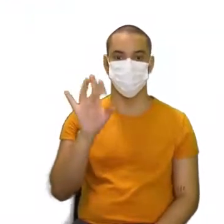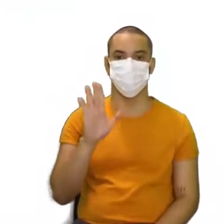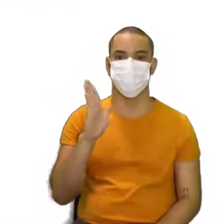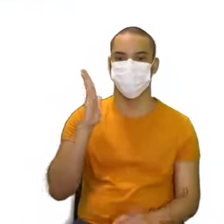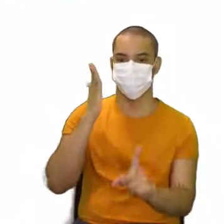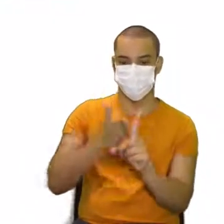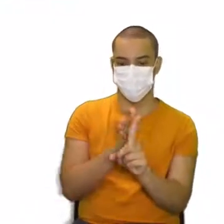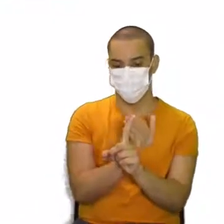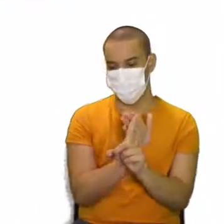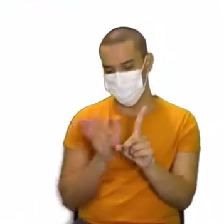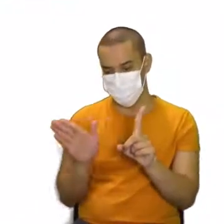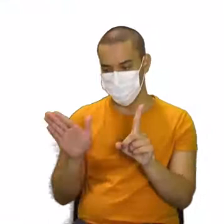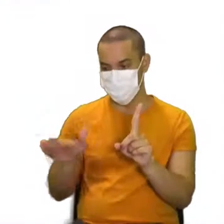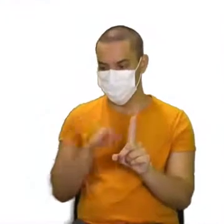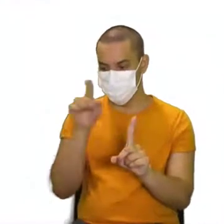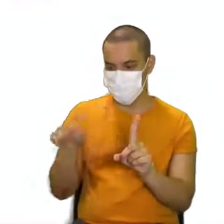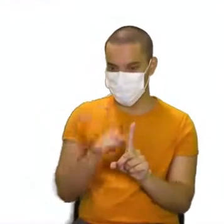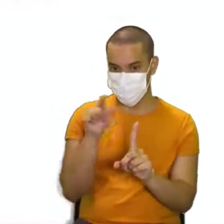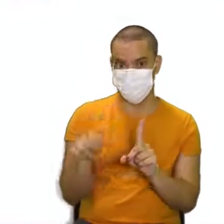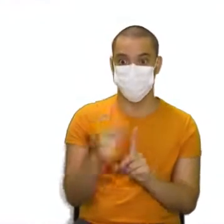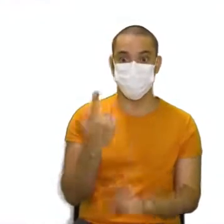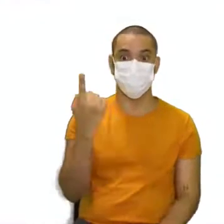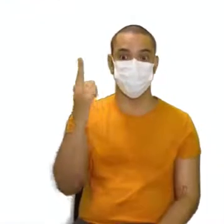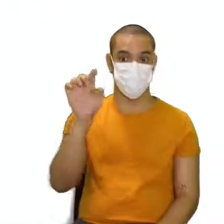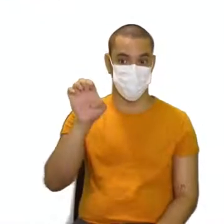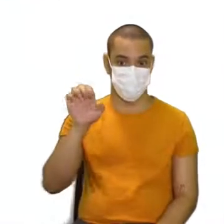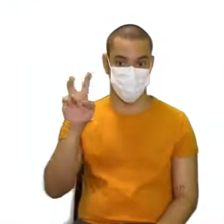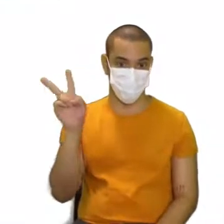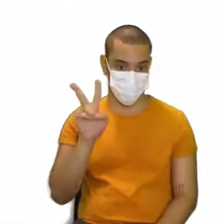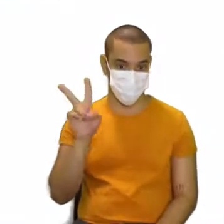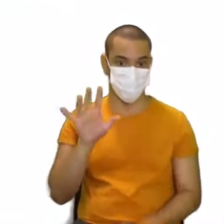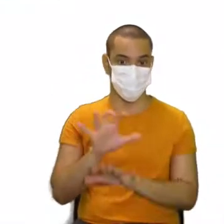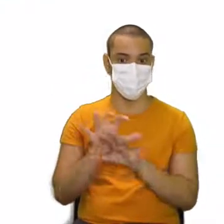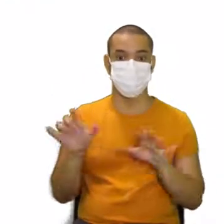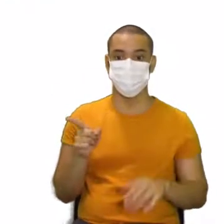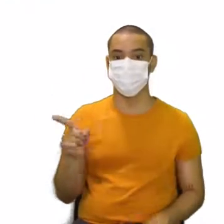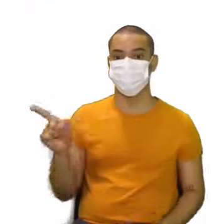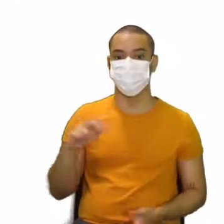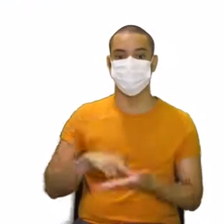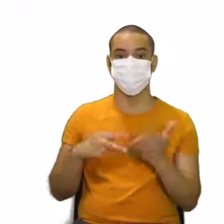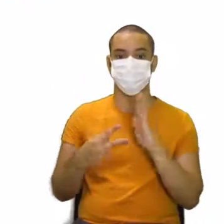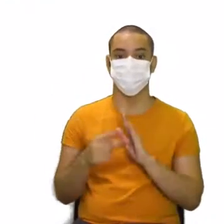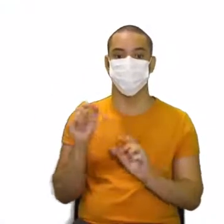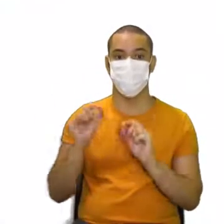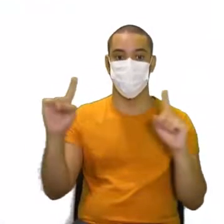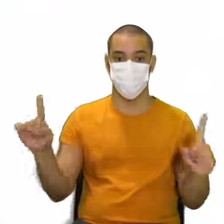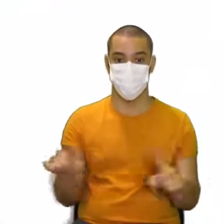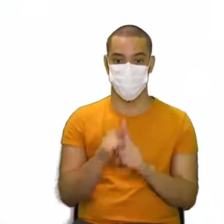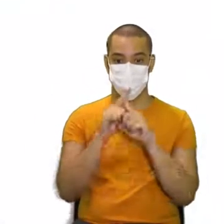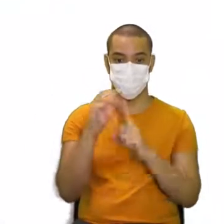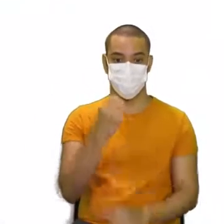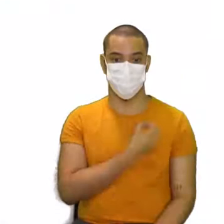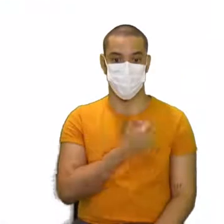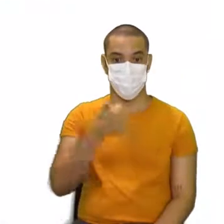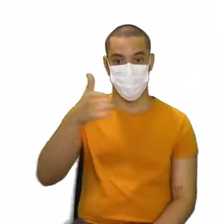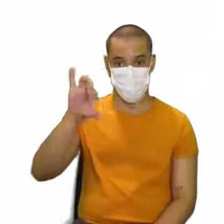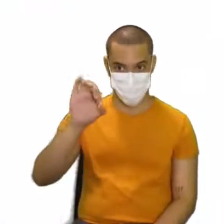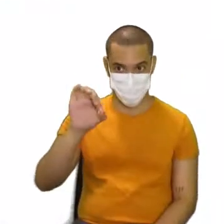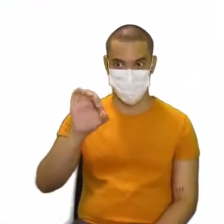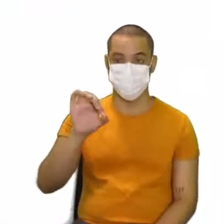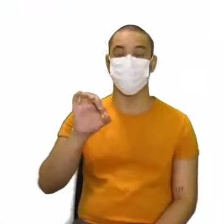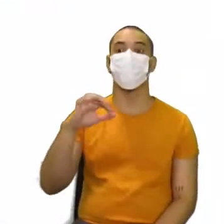certo se um elétron volt é isso aqui o que que eu faço eu multiplico esse valor por 10